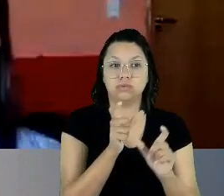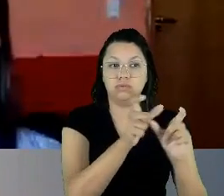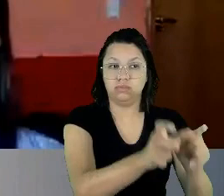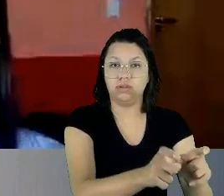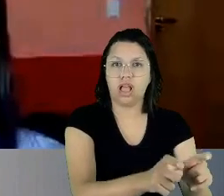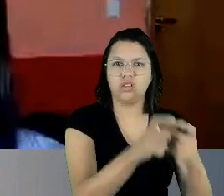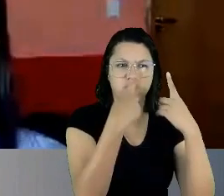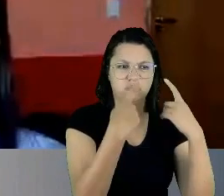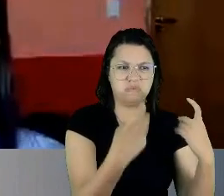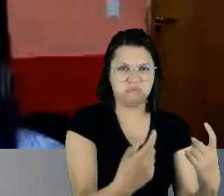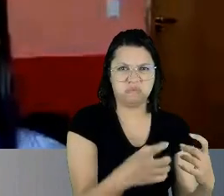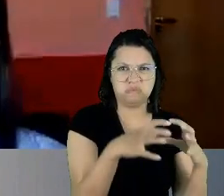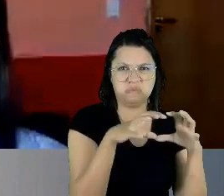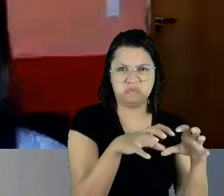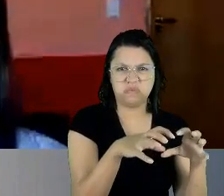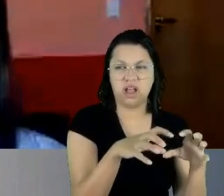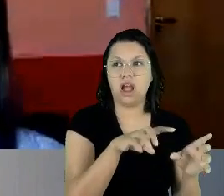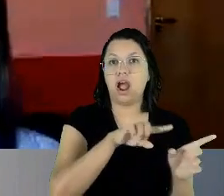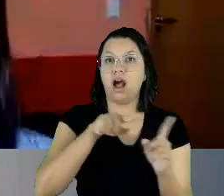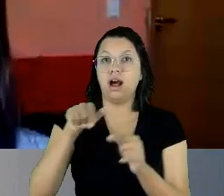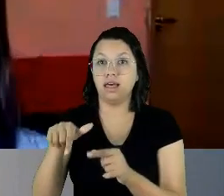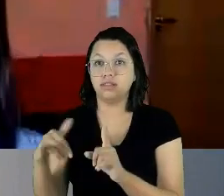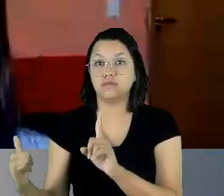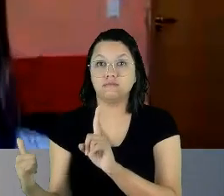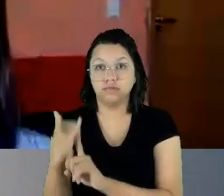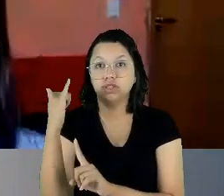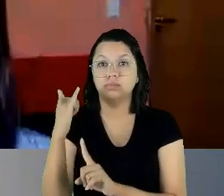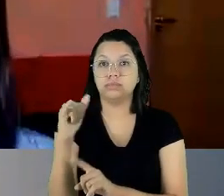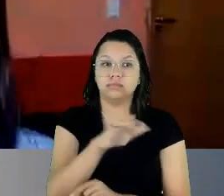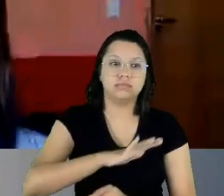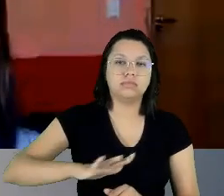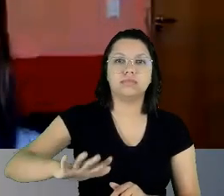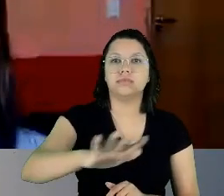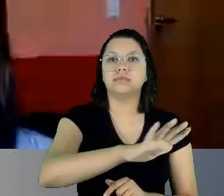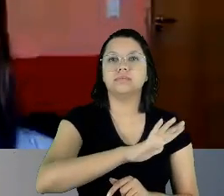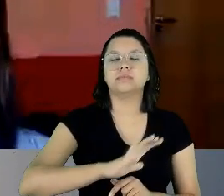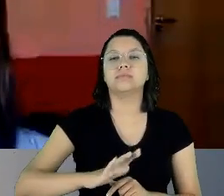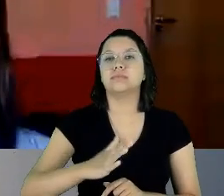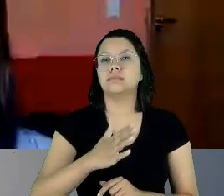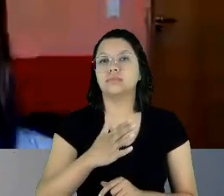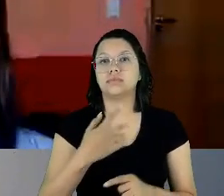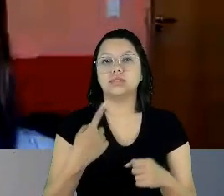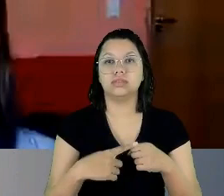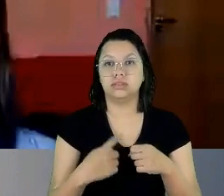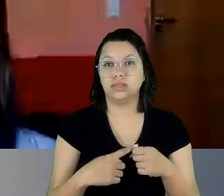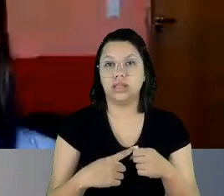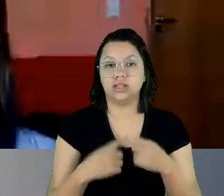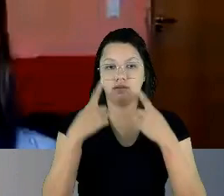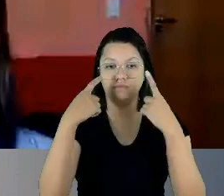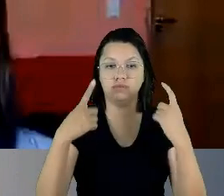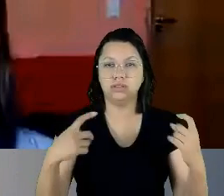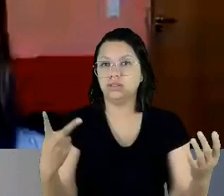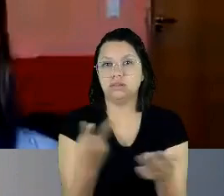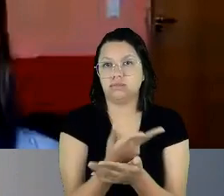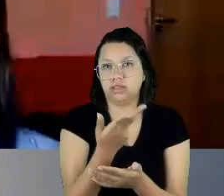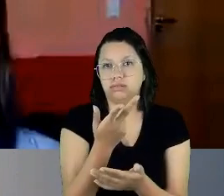aprisiona a mulher no espaço de vítima e o homem no de agressor e o campo da cidade como o cenário onde essas violências são tidas. Então,